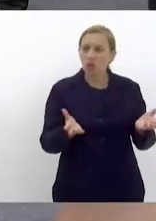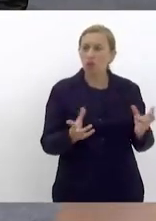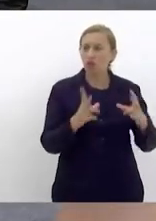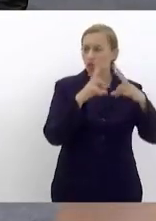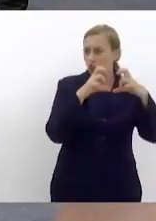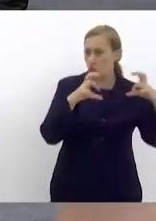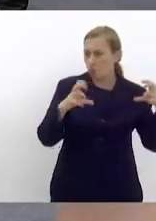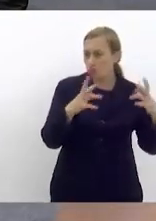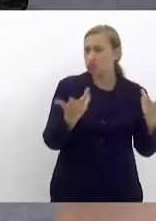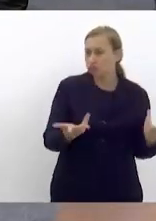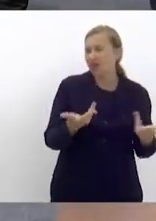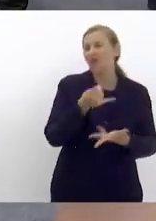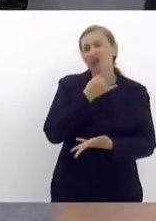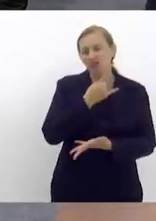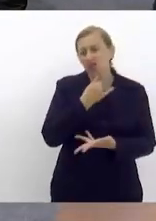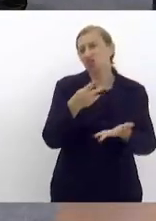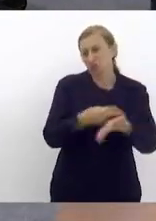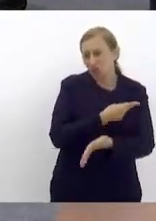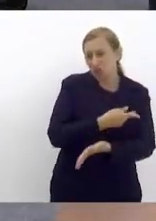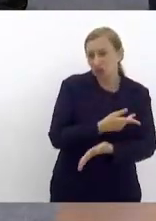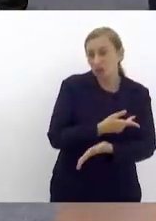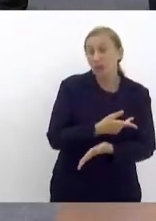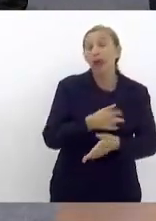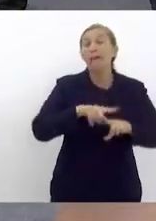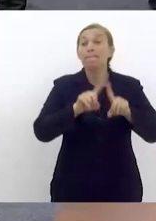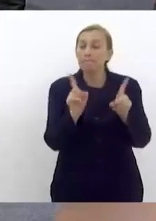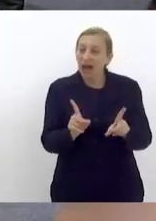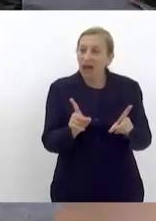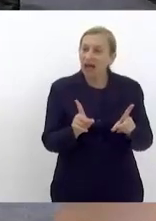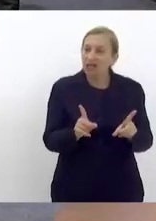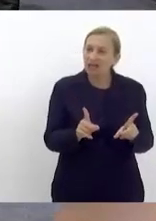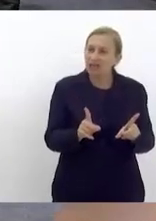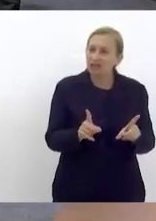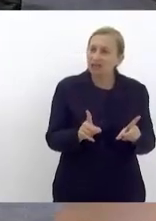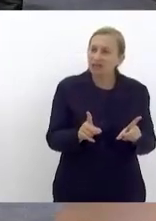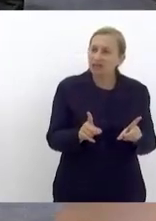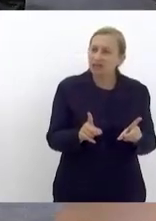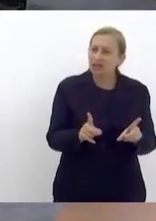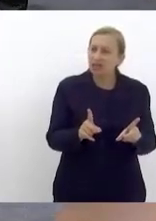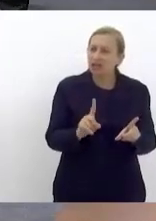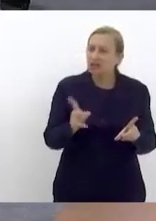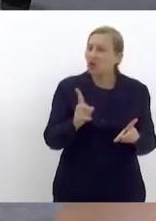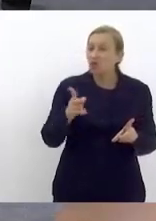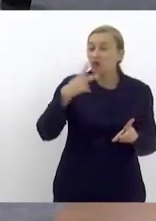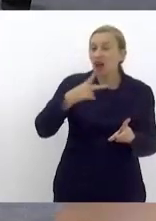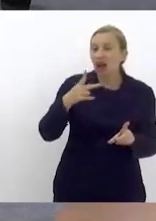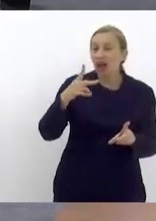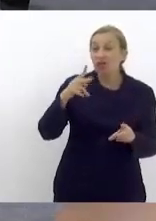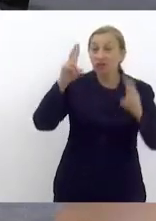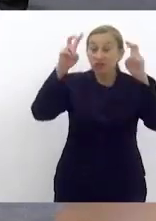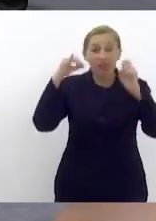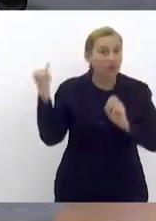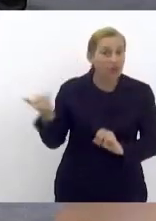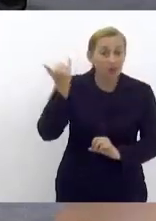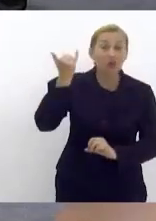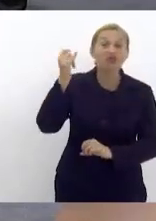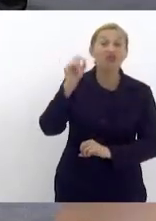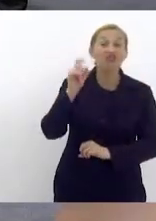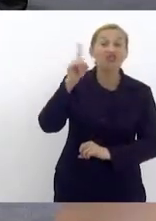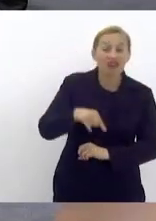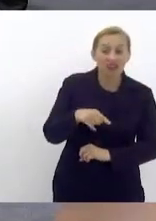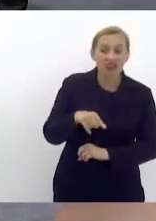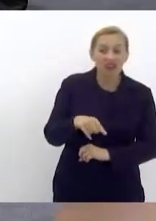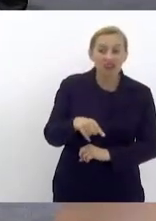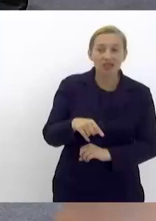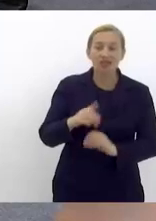episódio triste que aconteceu, mas se esquivar de tratar de um tema importante, que é que em